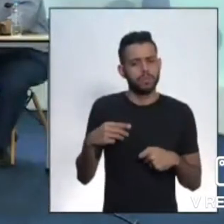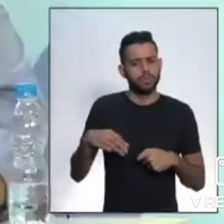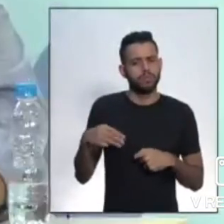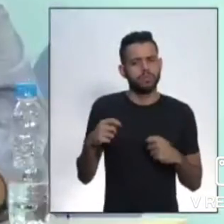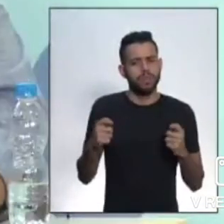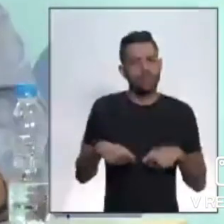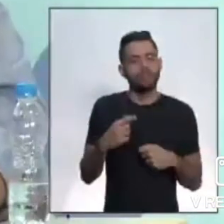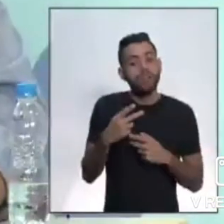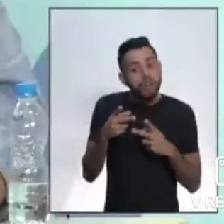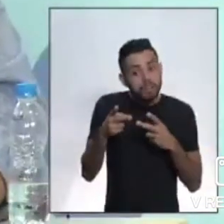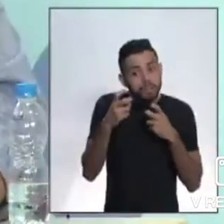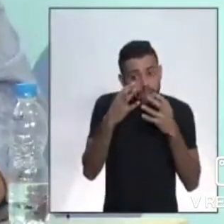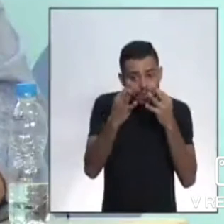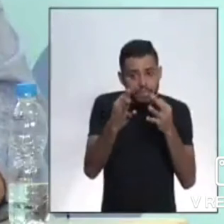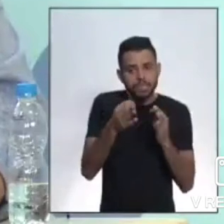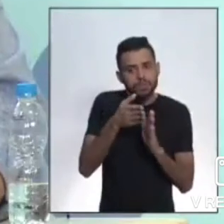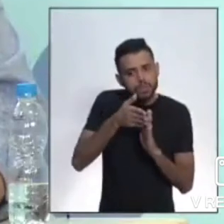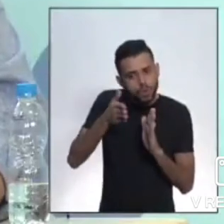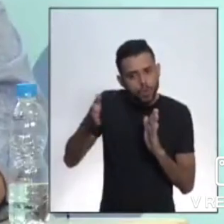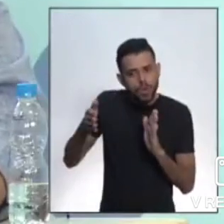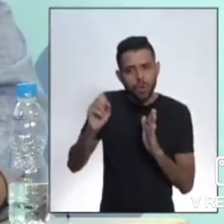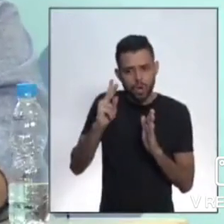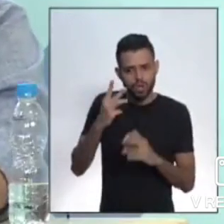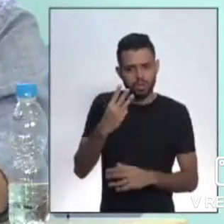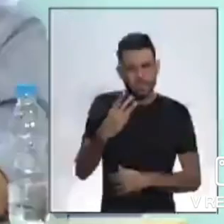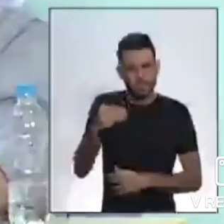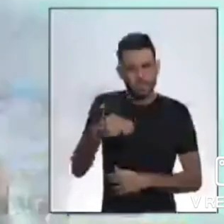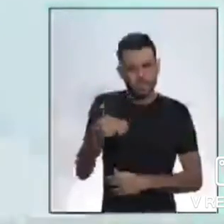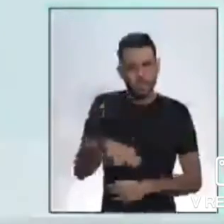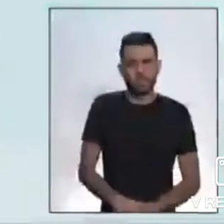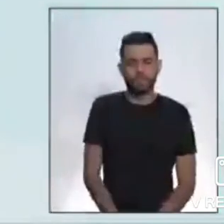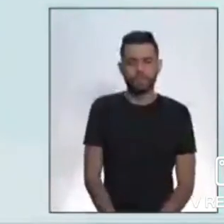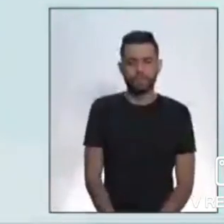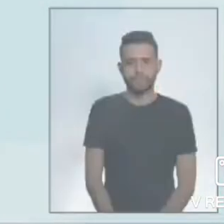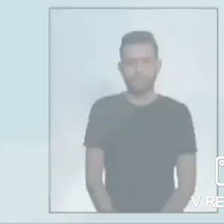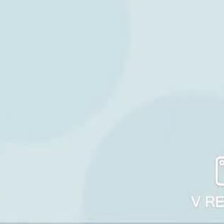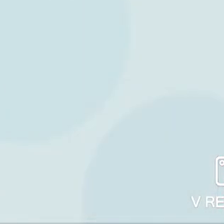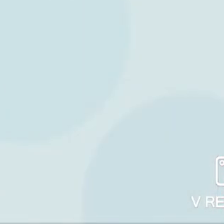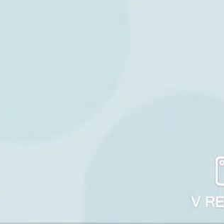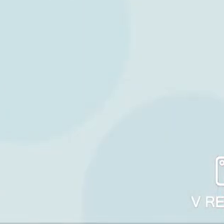na sequência, ok? 3 minutos.